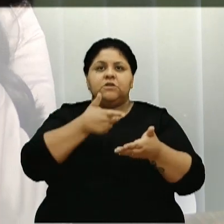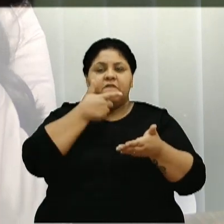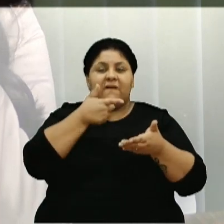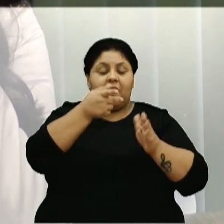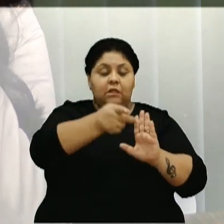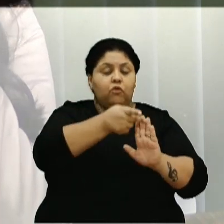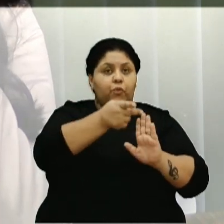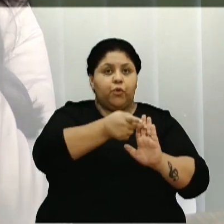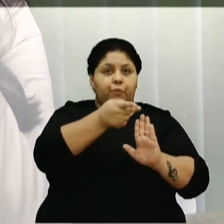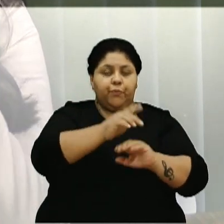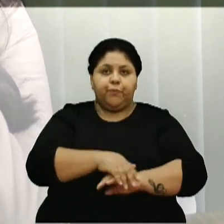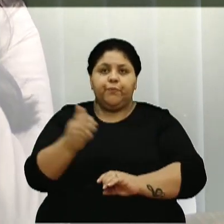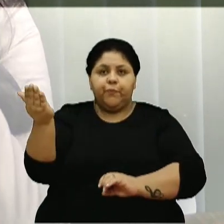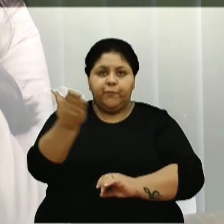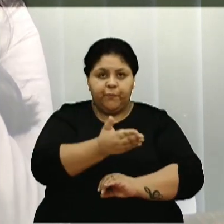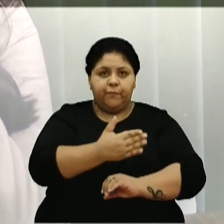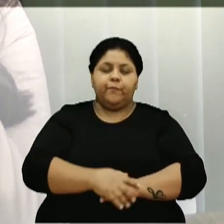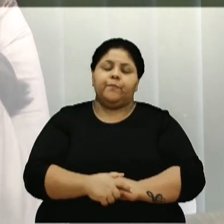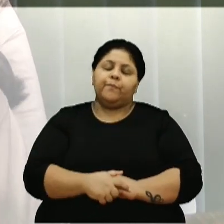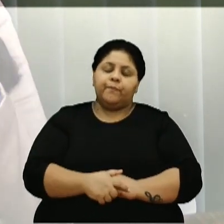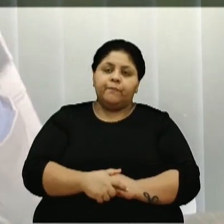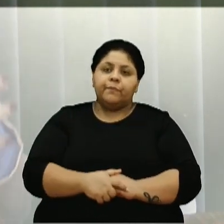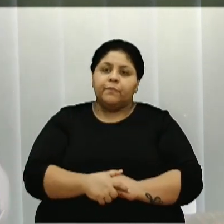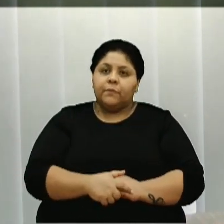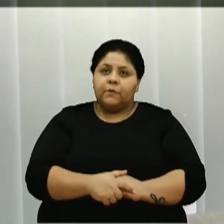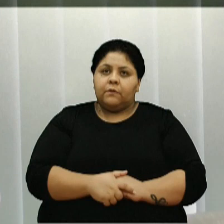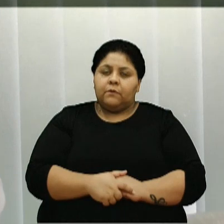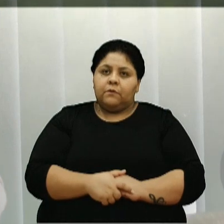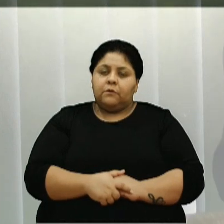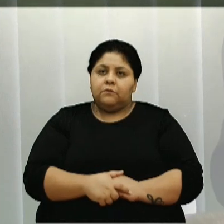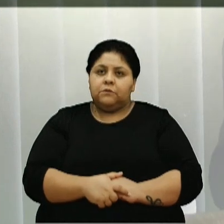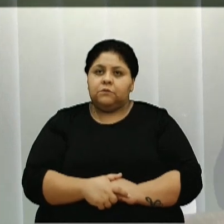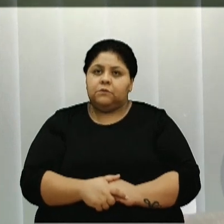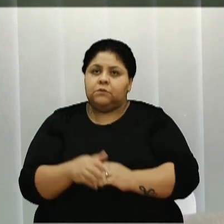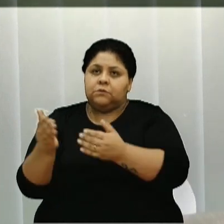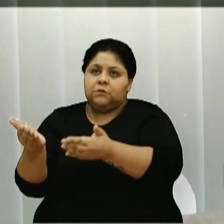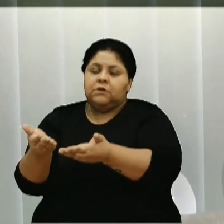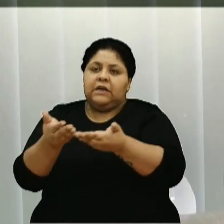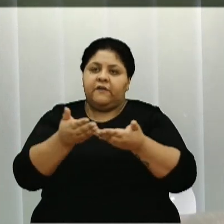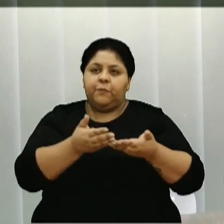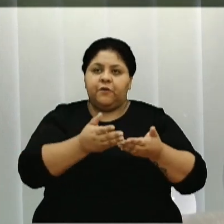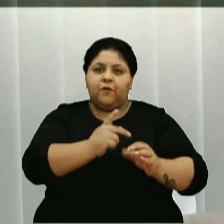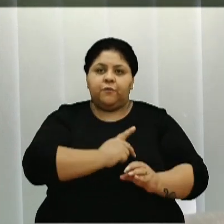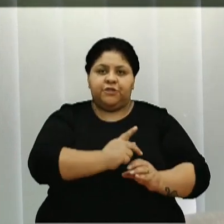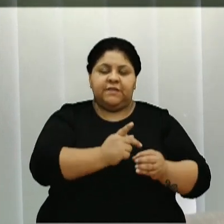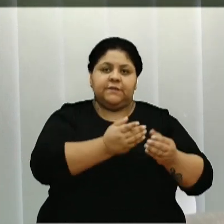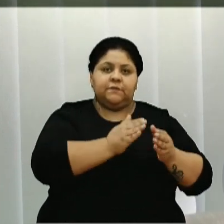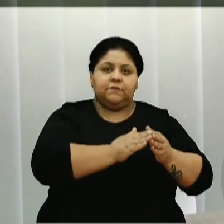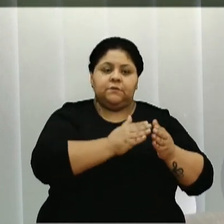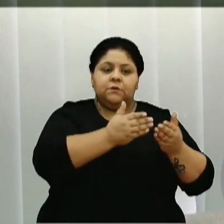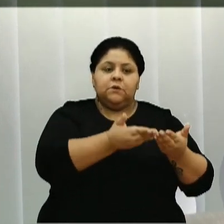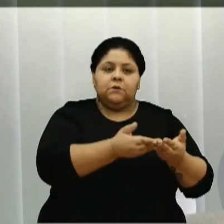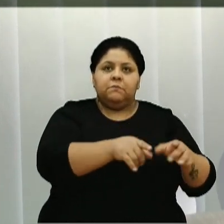protocolo. Senhoras e senhores, por convite da presidente da Comissão de